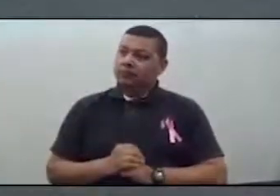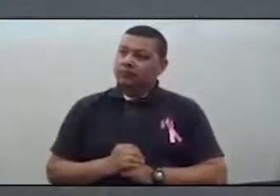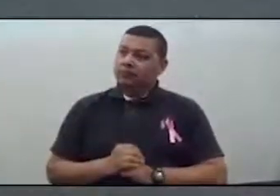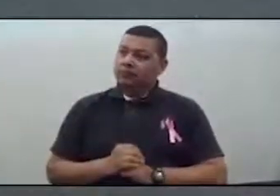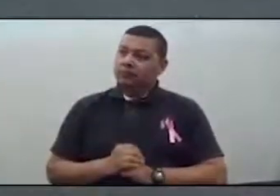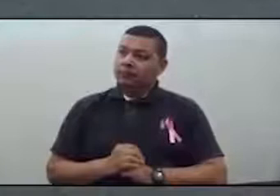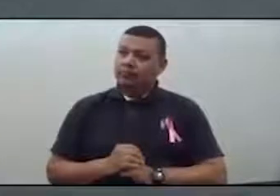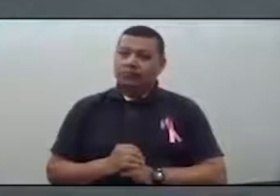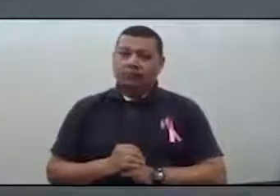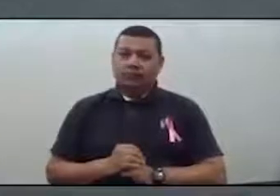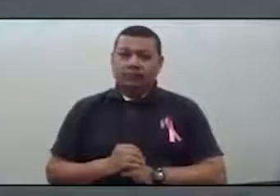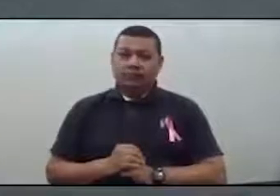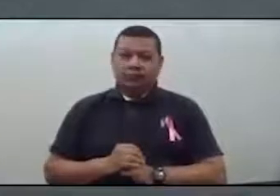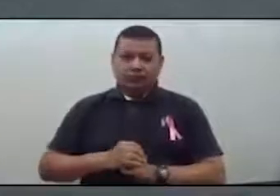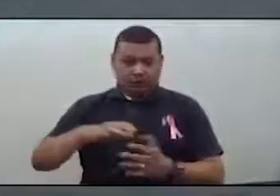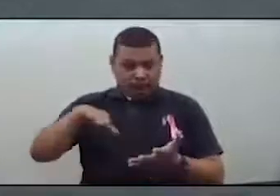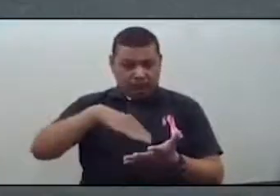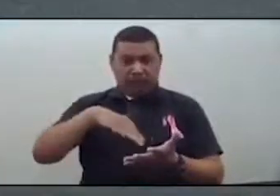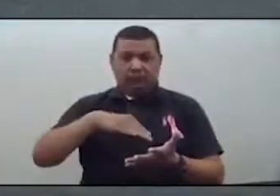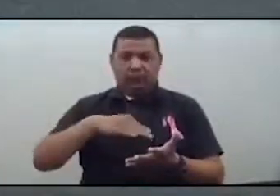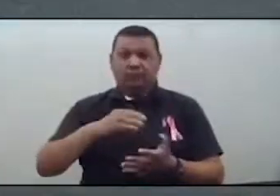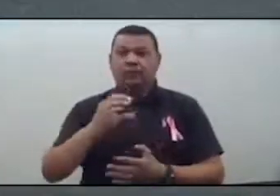E a Secretaria de Indústria e Comércio sai de